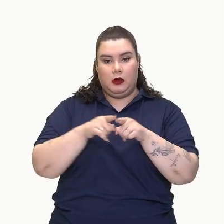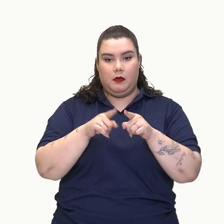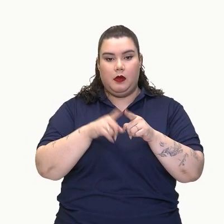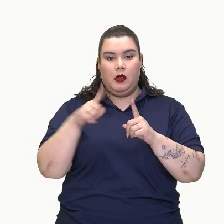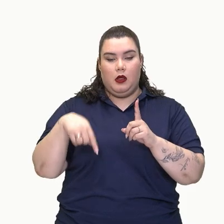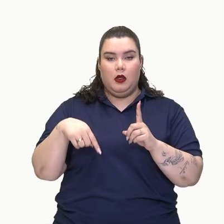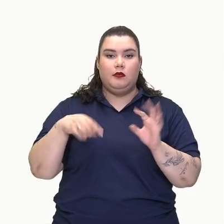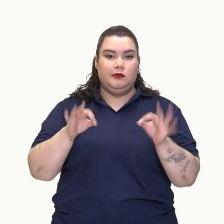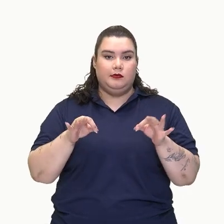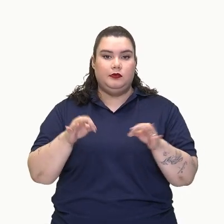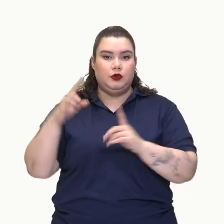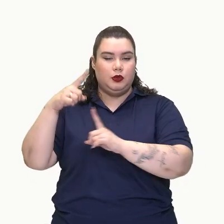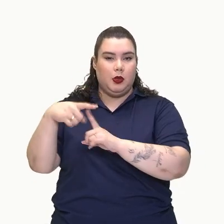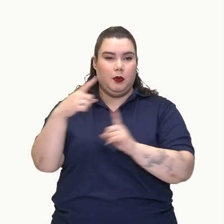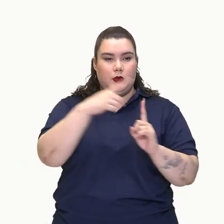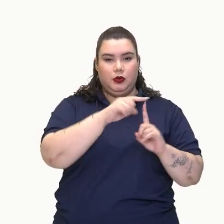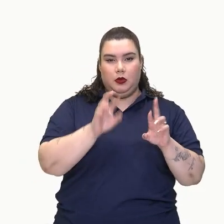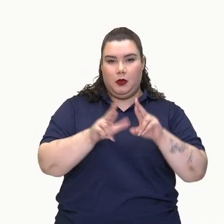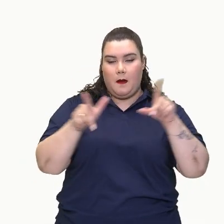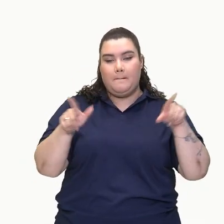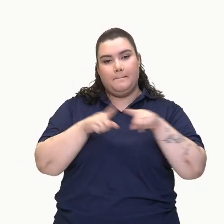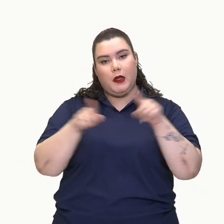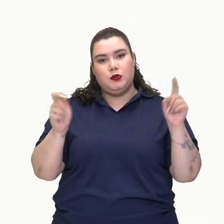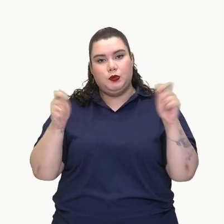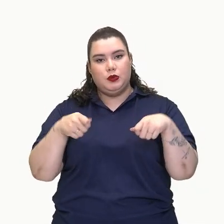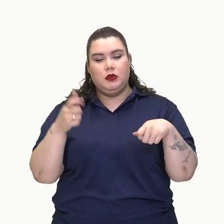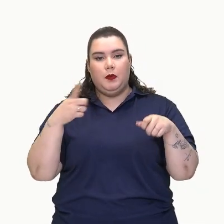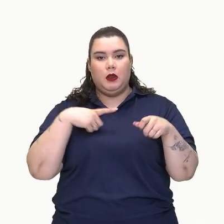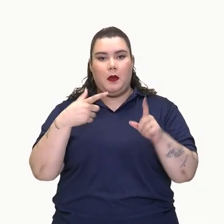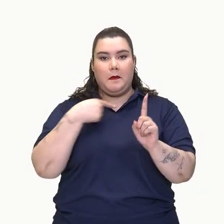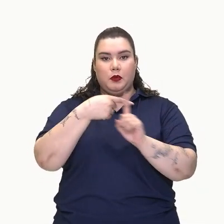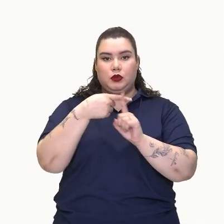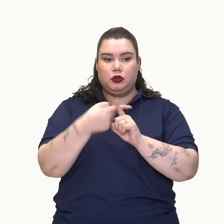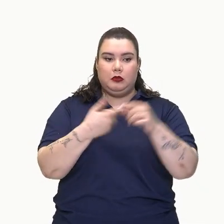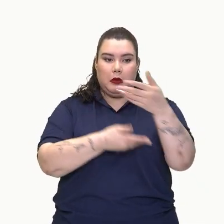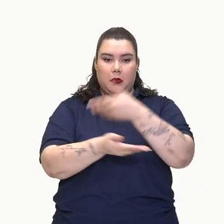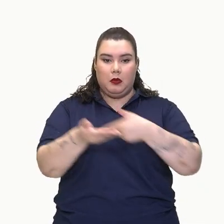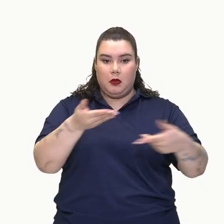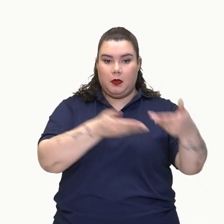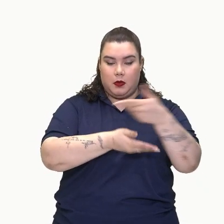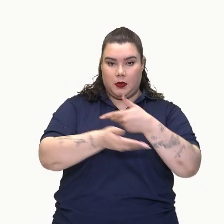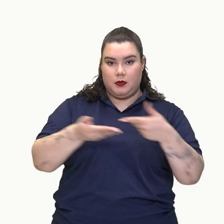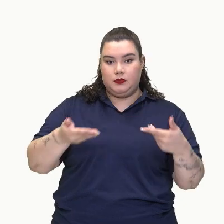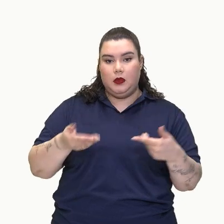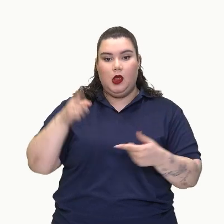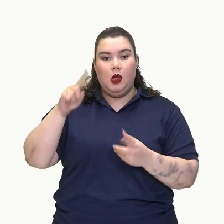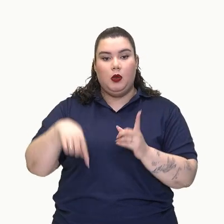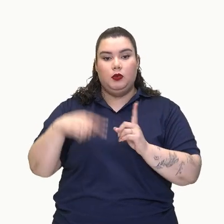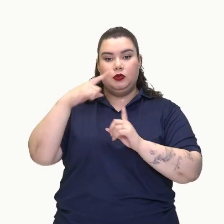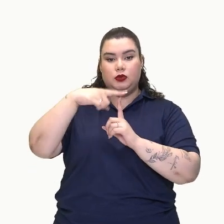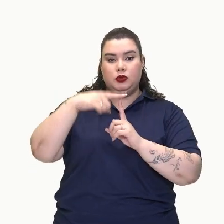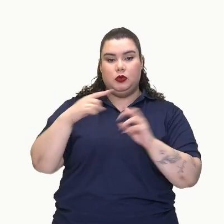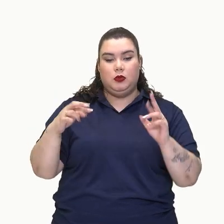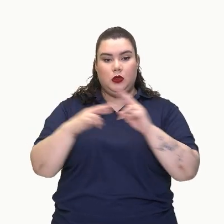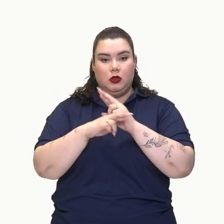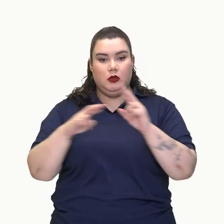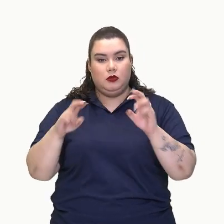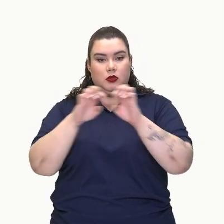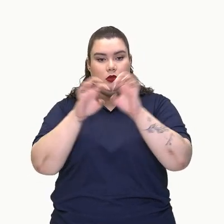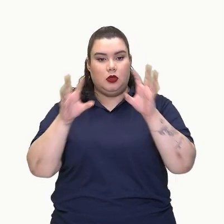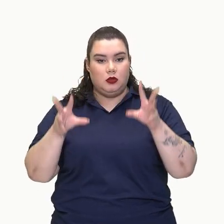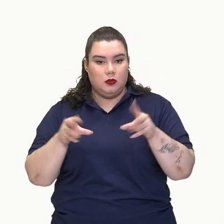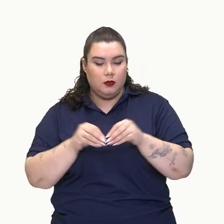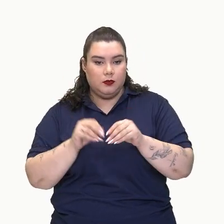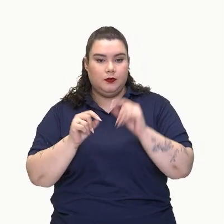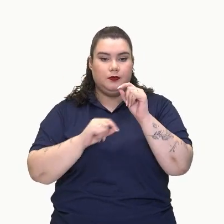diferentes que conseguem ali ter essa relação de uma forma positiva. É um tipo de relação ecológica